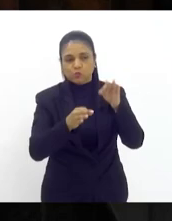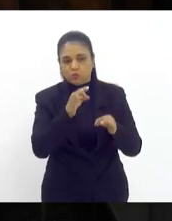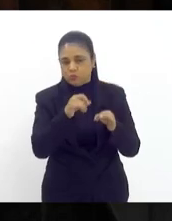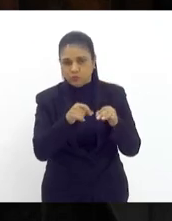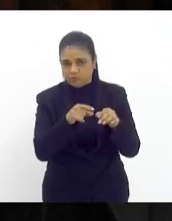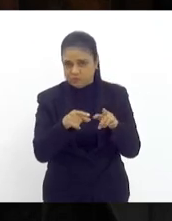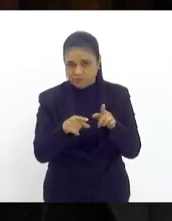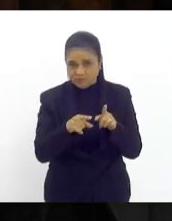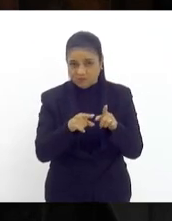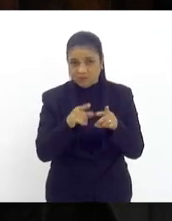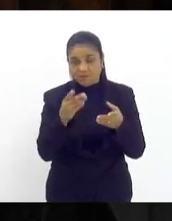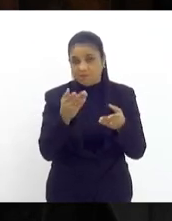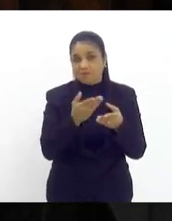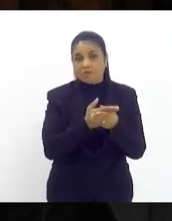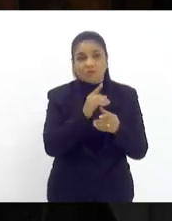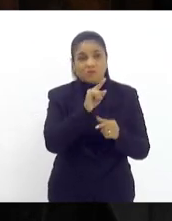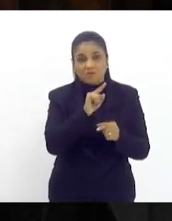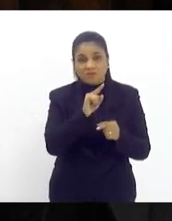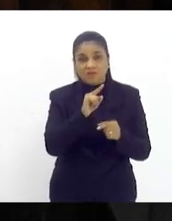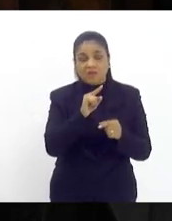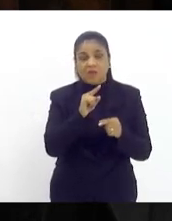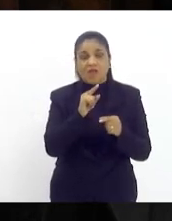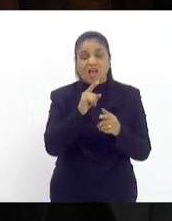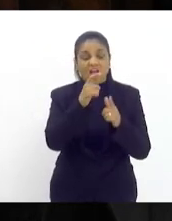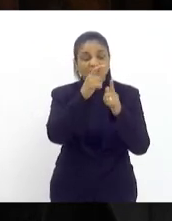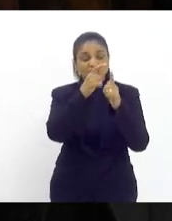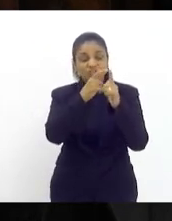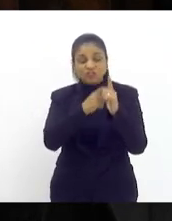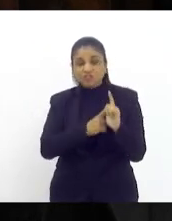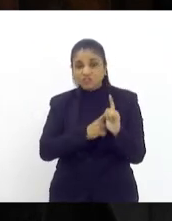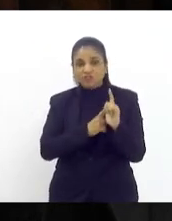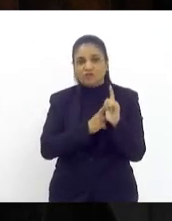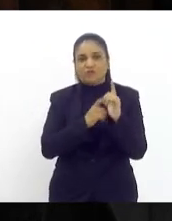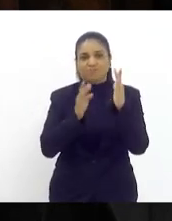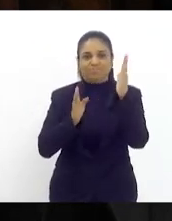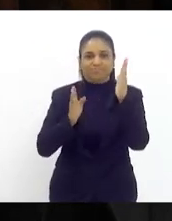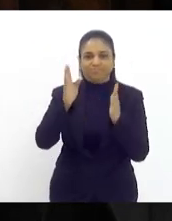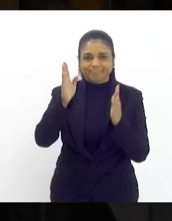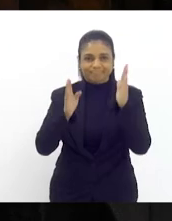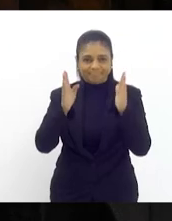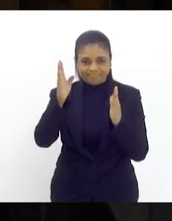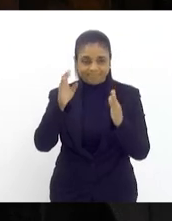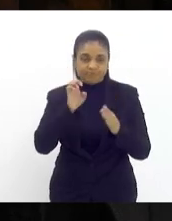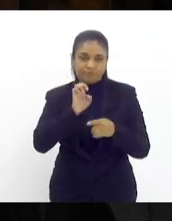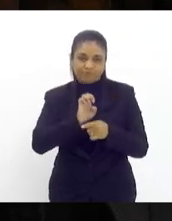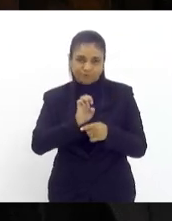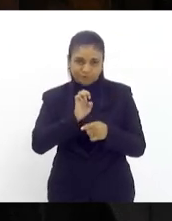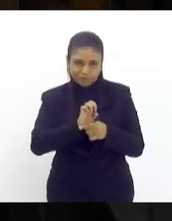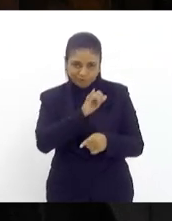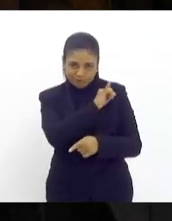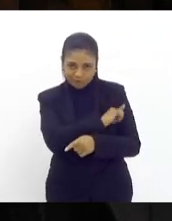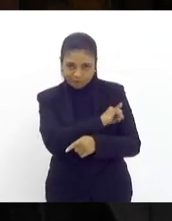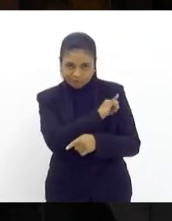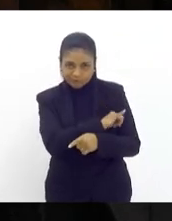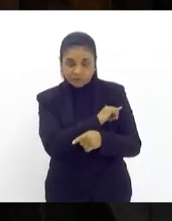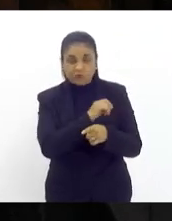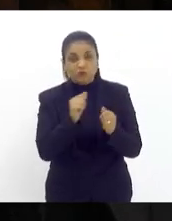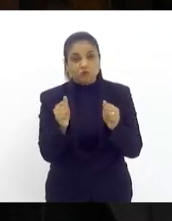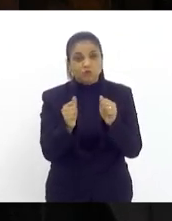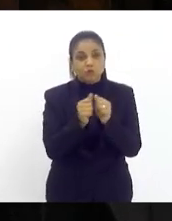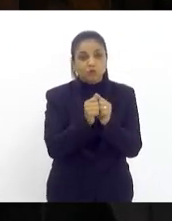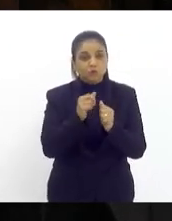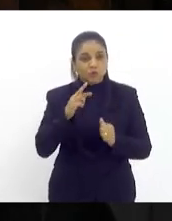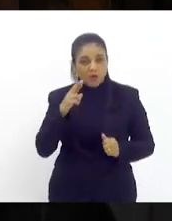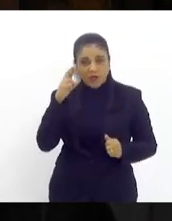sim o Marco Temporal da dívida do Estado junto ao justificar a fiscal